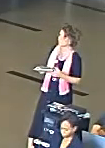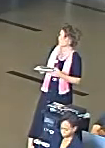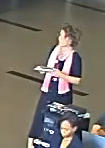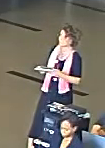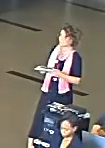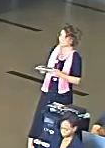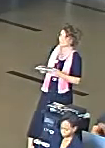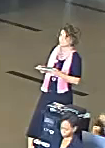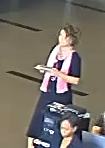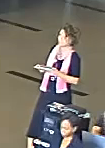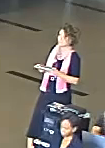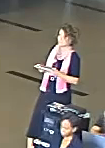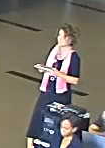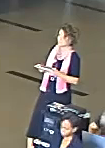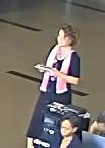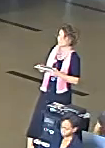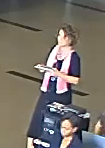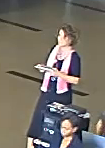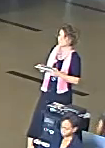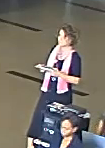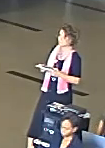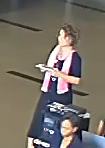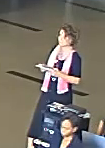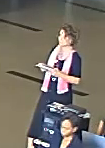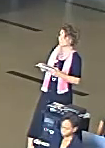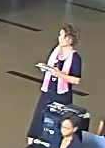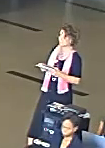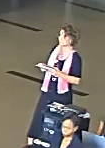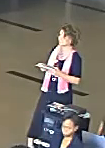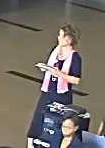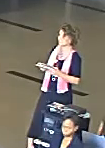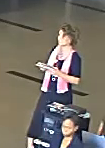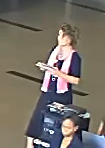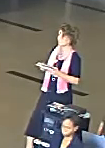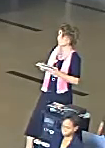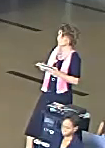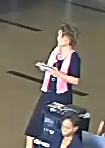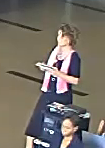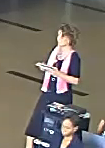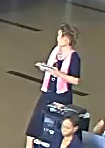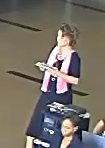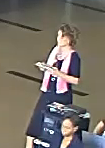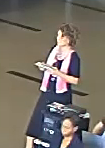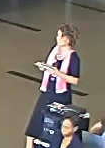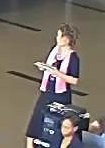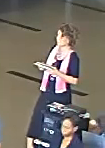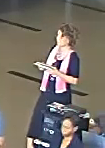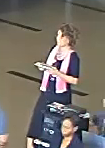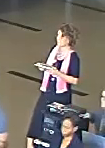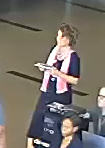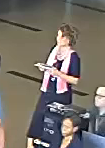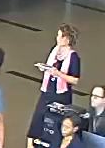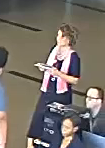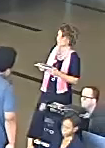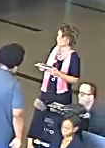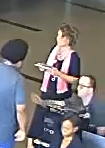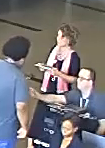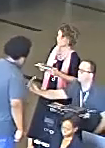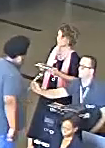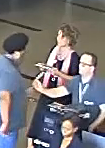eh deixa eu ver aqui olha só a a o descobrimento é tão grande você sabe eu fiz um